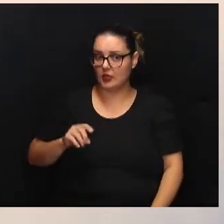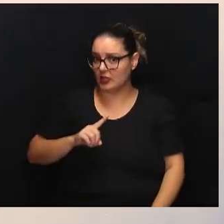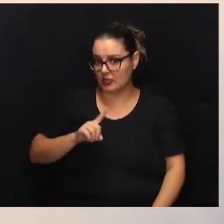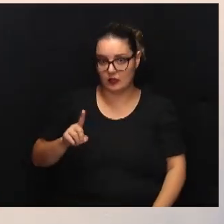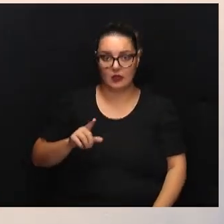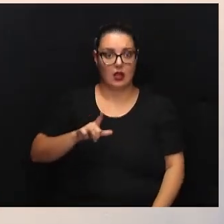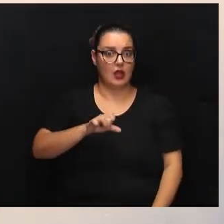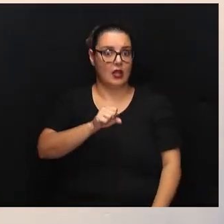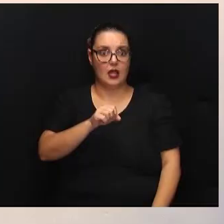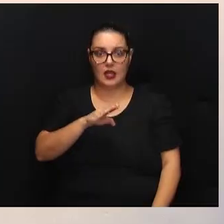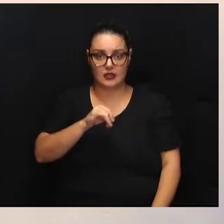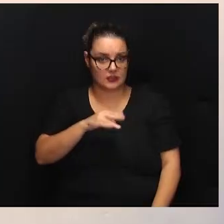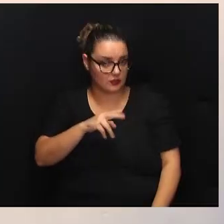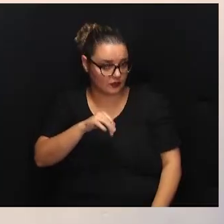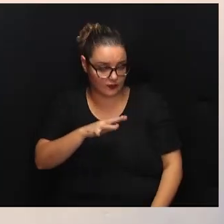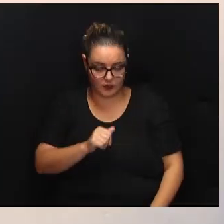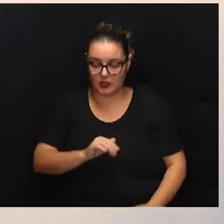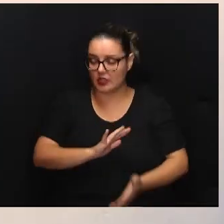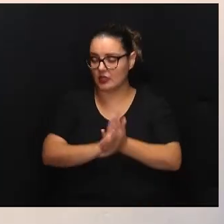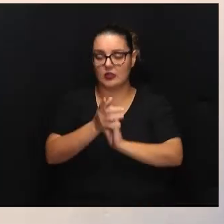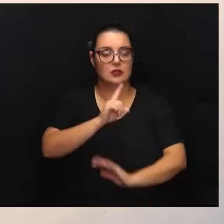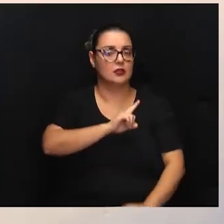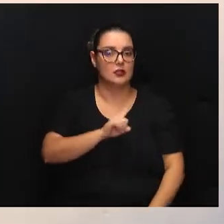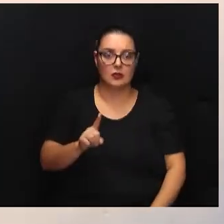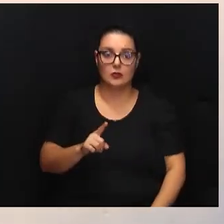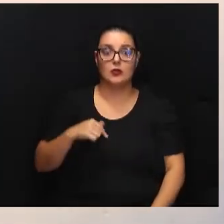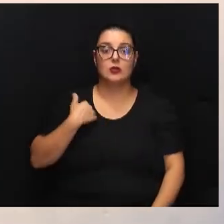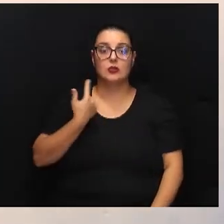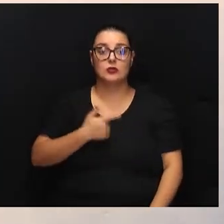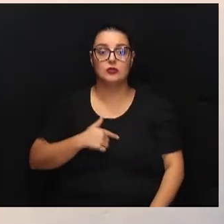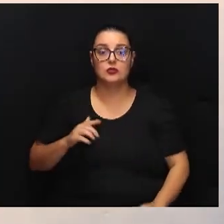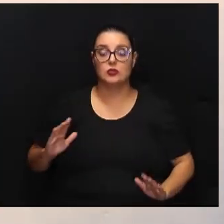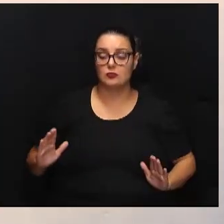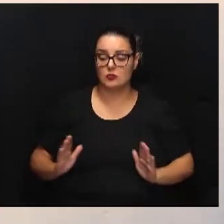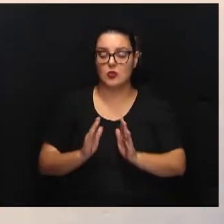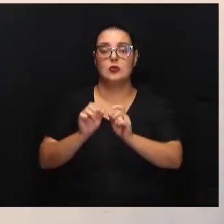nós estivermos diante de um sistema econômico que é feito para